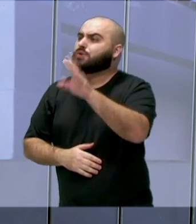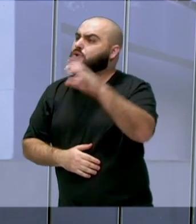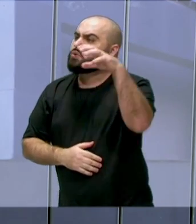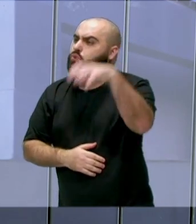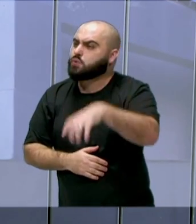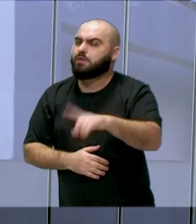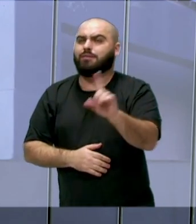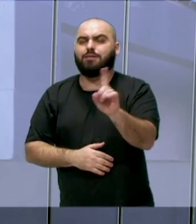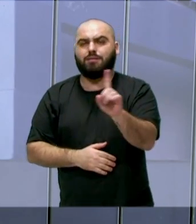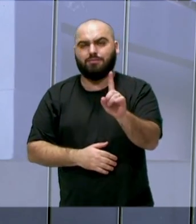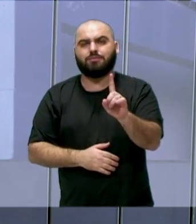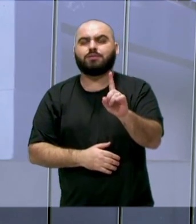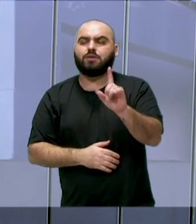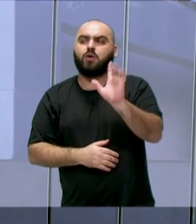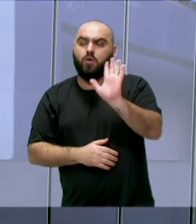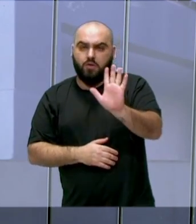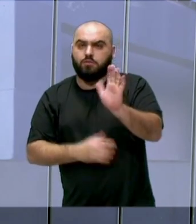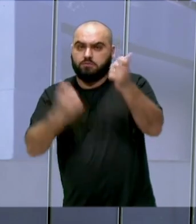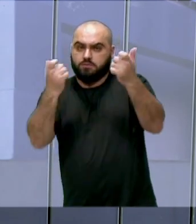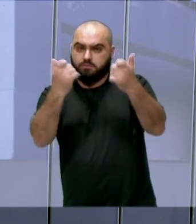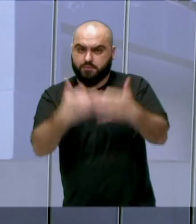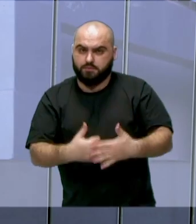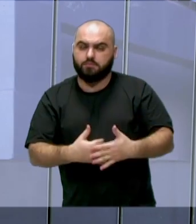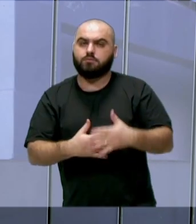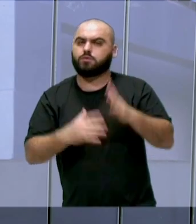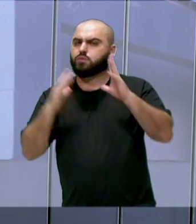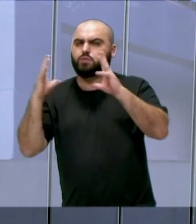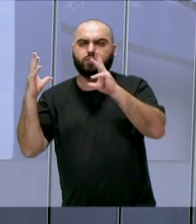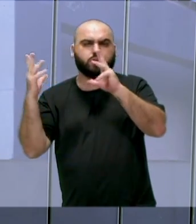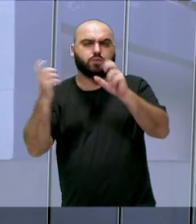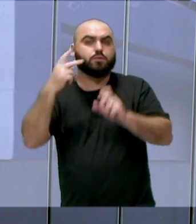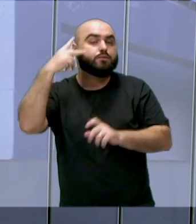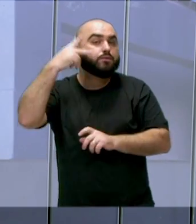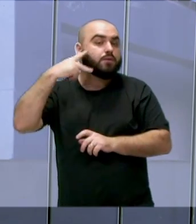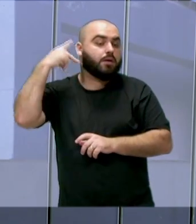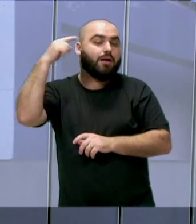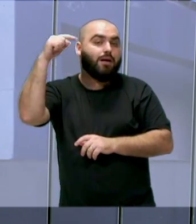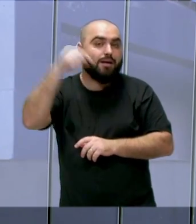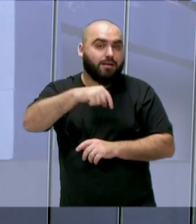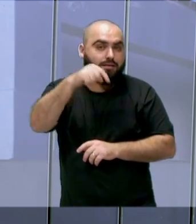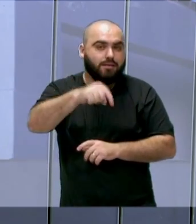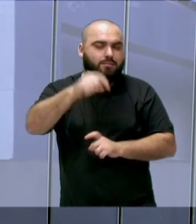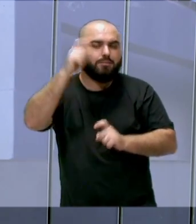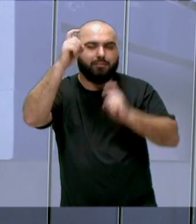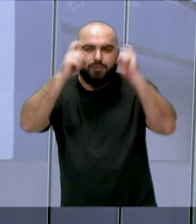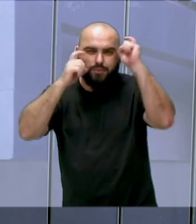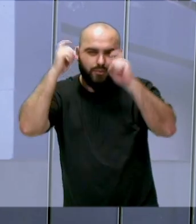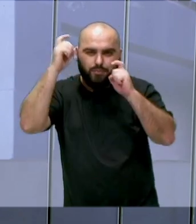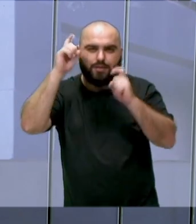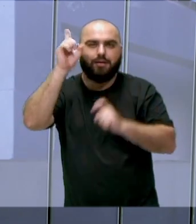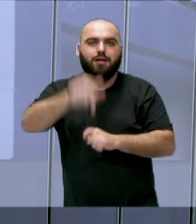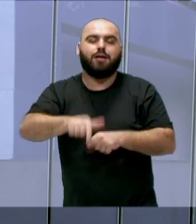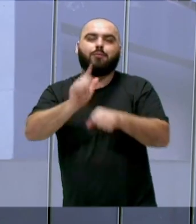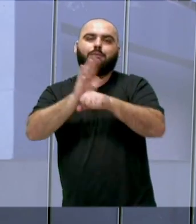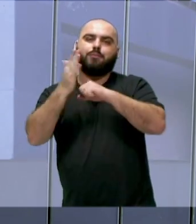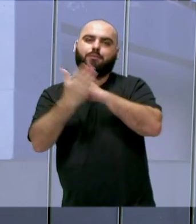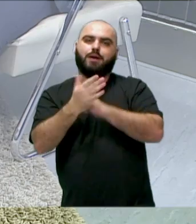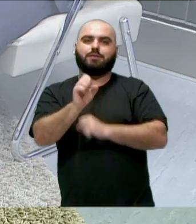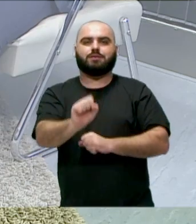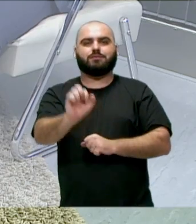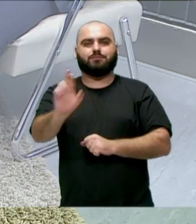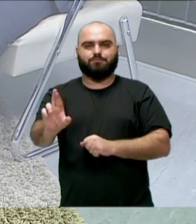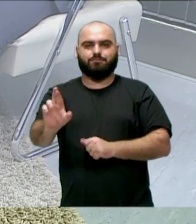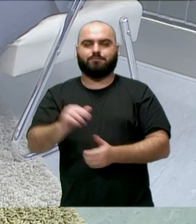vou trazer à tona uma situação que todos nós parlamentares aqui nessa casa nos preocupamos muito, que é com o bairro Santa Regina.